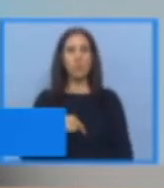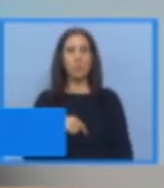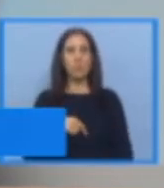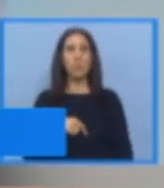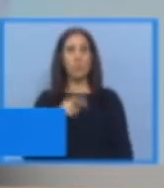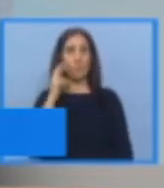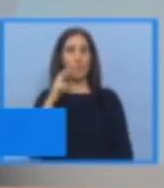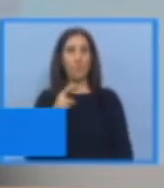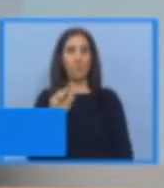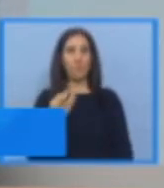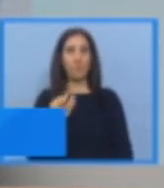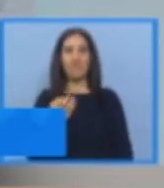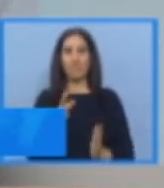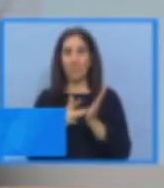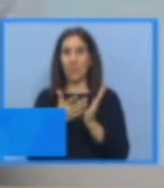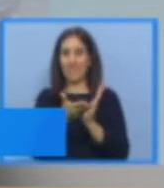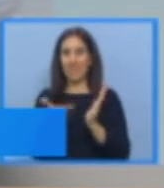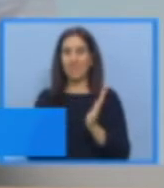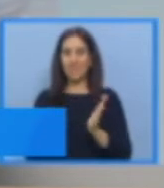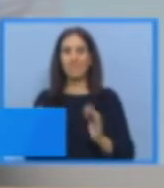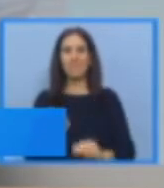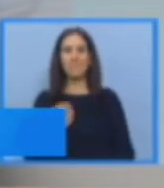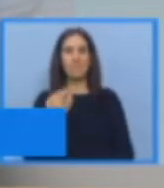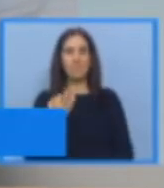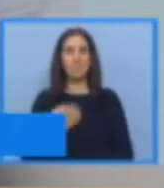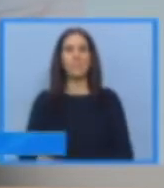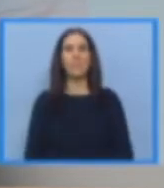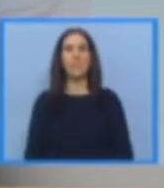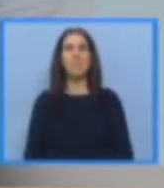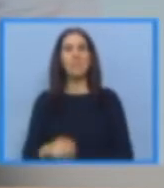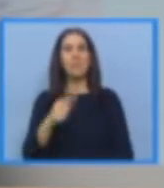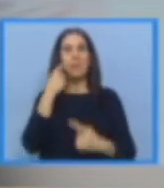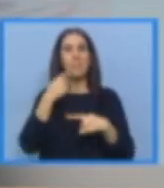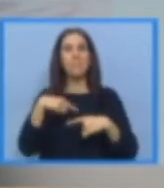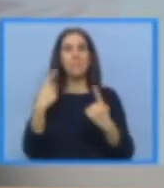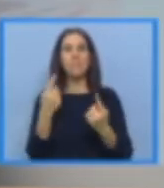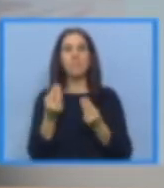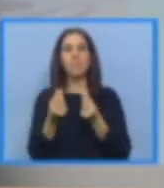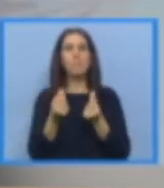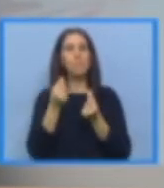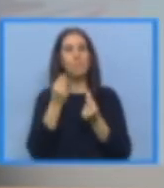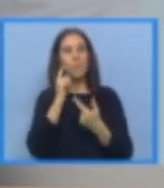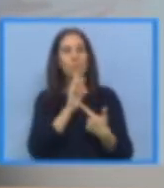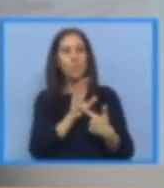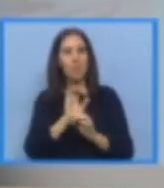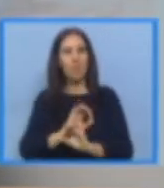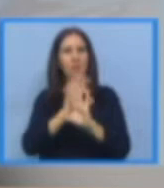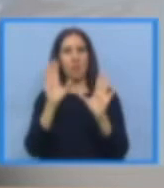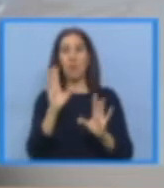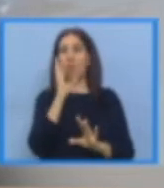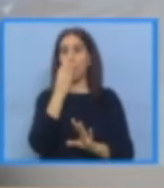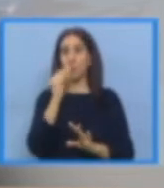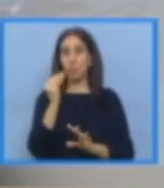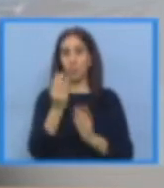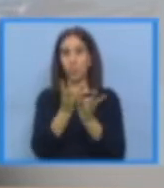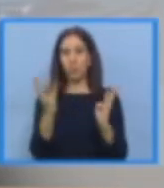Como vi, têm os manuais à frente, eles apresentam, e de uma maneira muito clara, aos alunos e creio que aos próprios